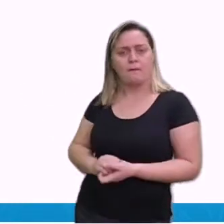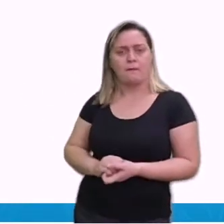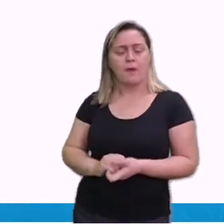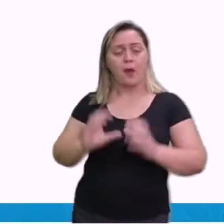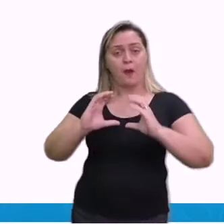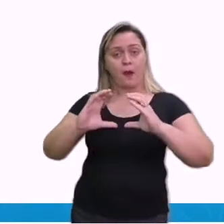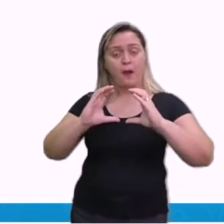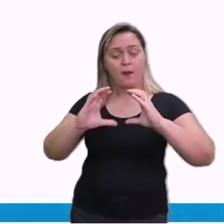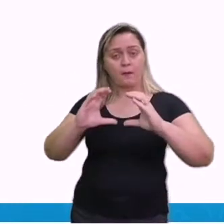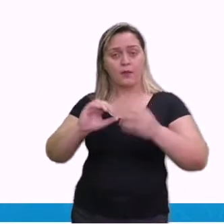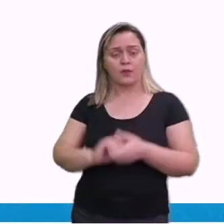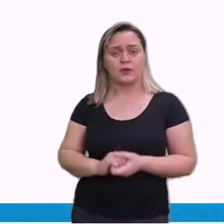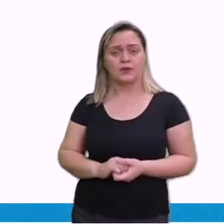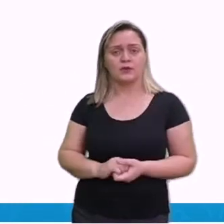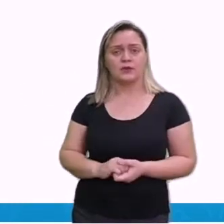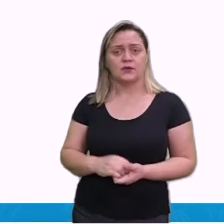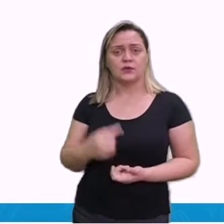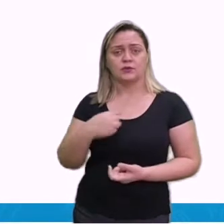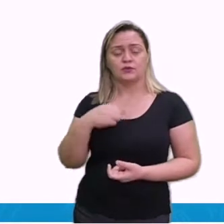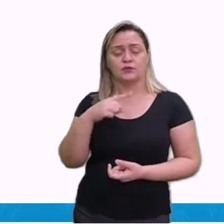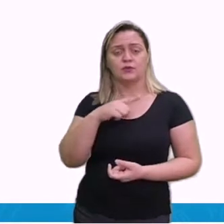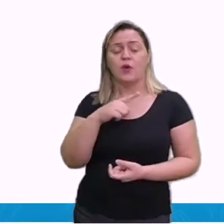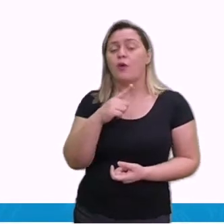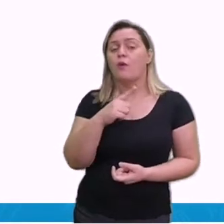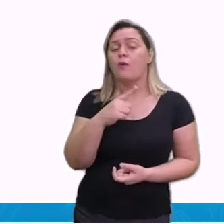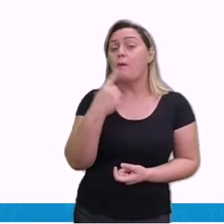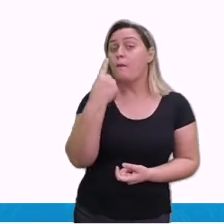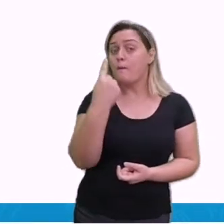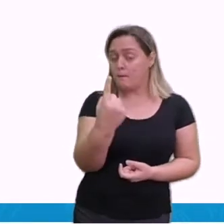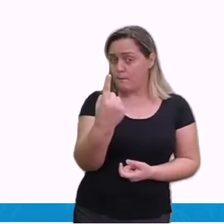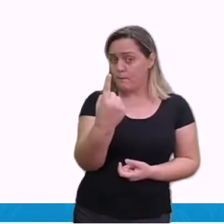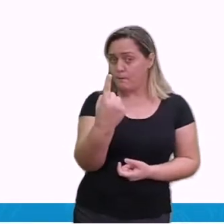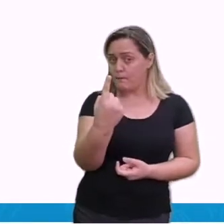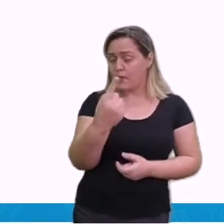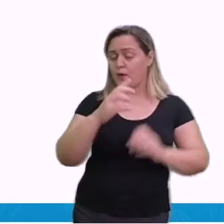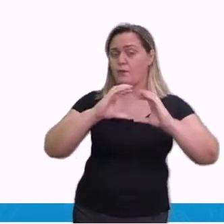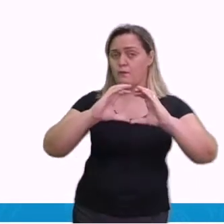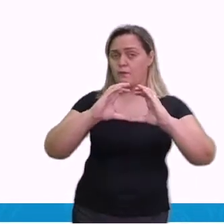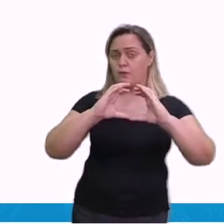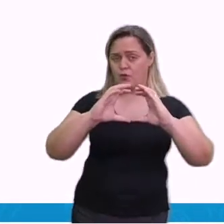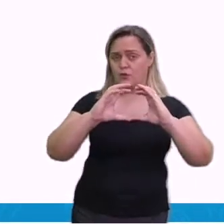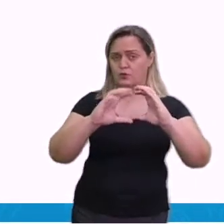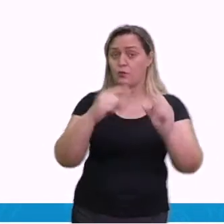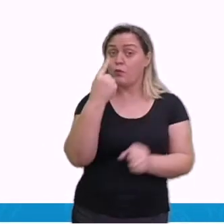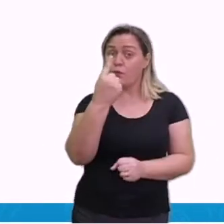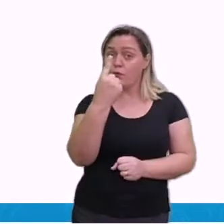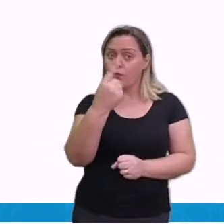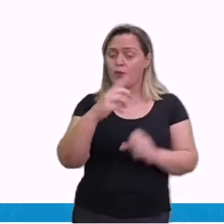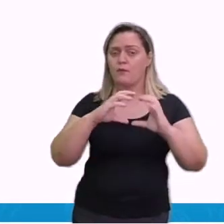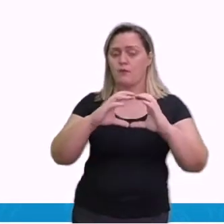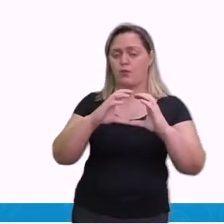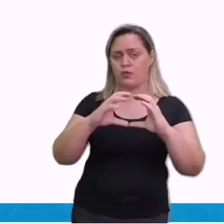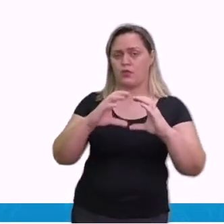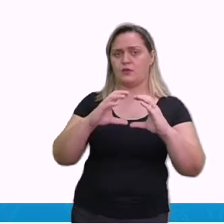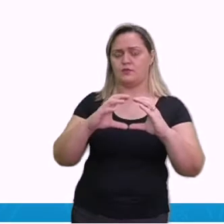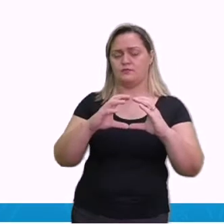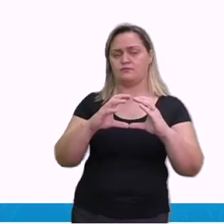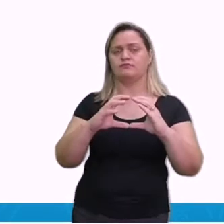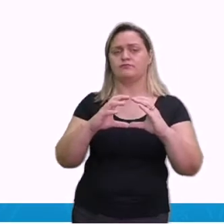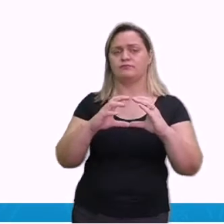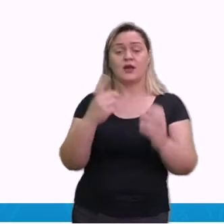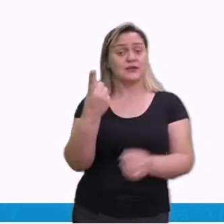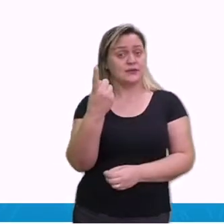bola, eu vou falar então que eu tenho uma bola. Então, é a quantidade, olha lá, no singular eu tenho